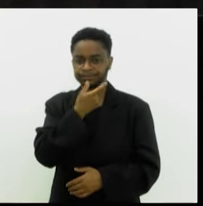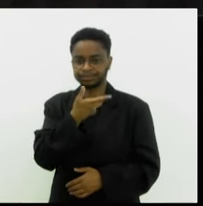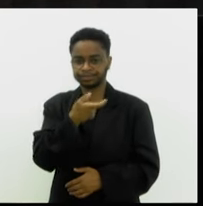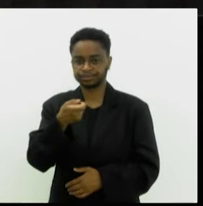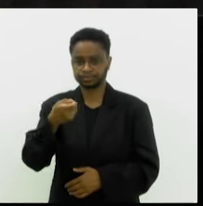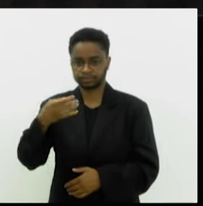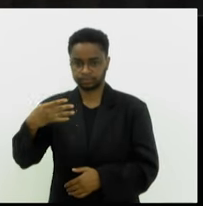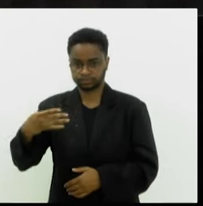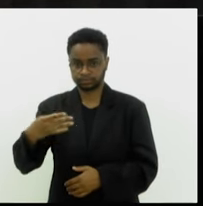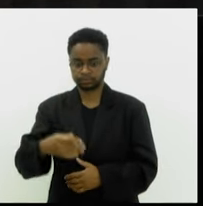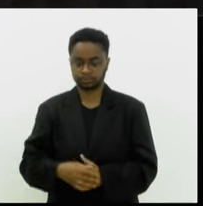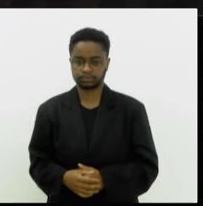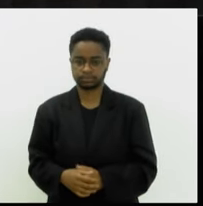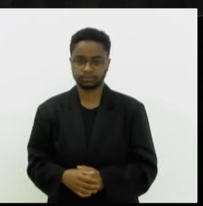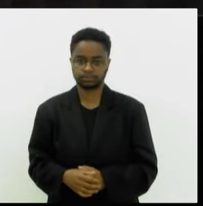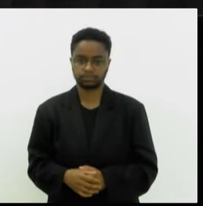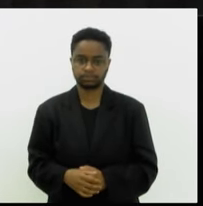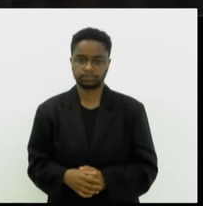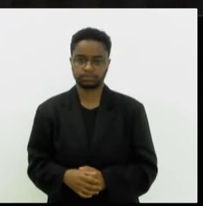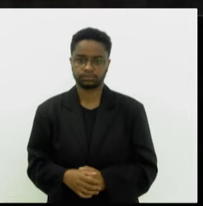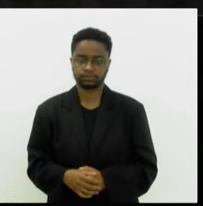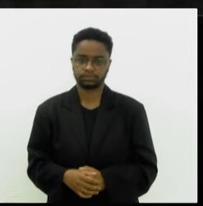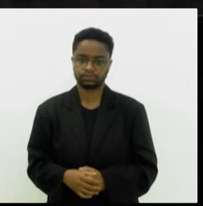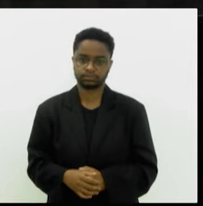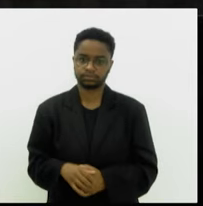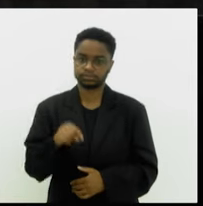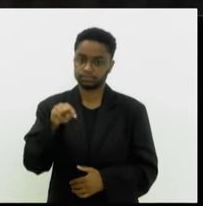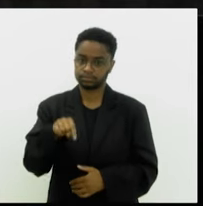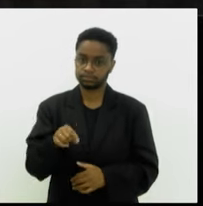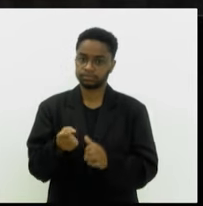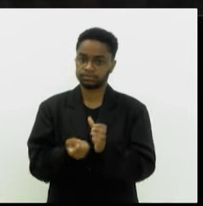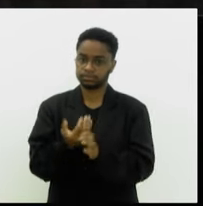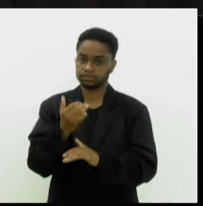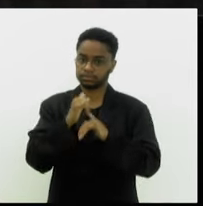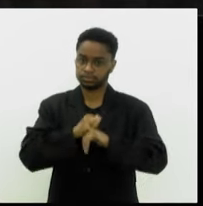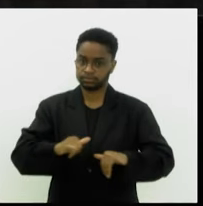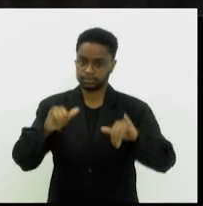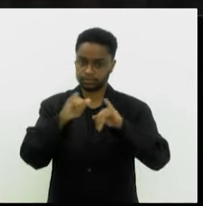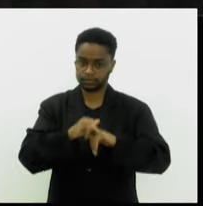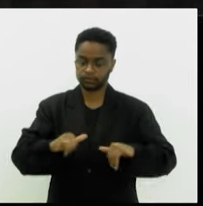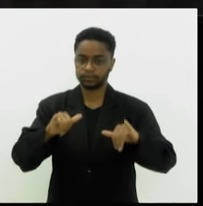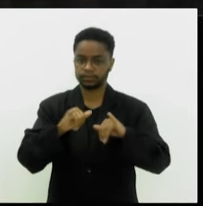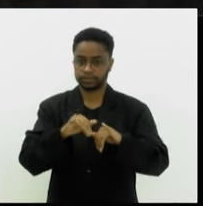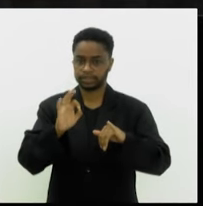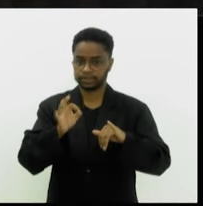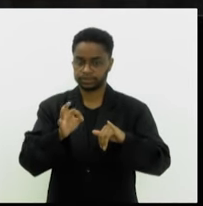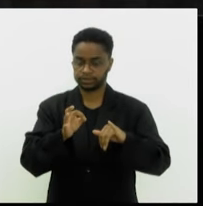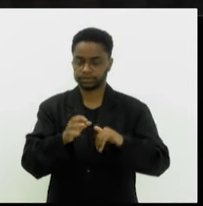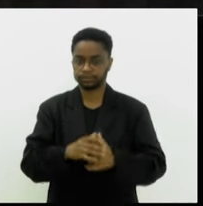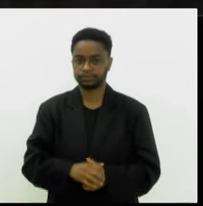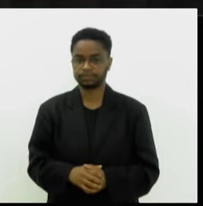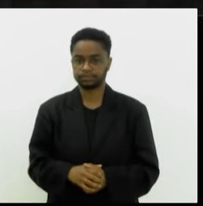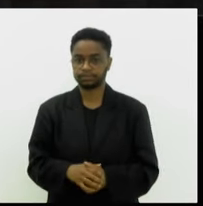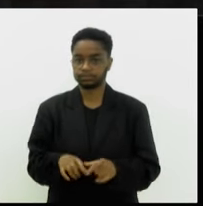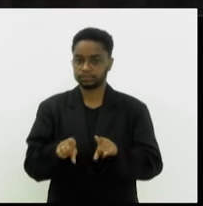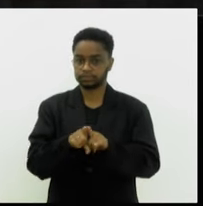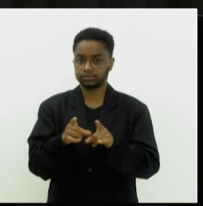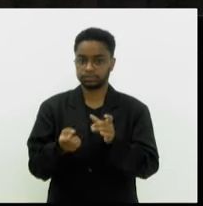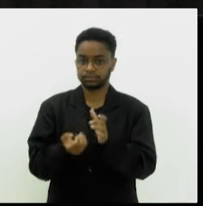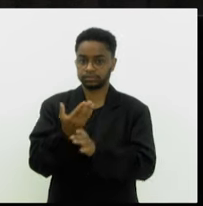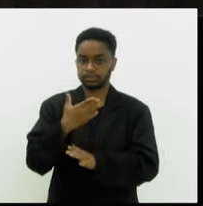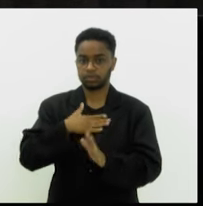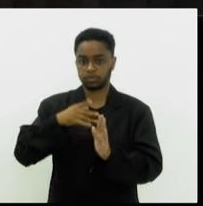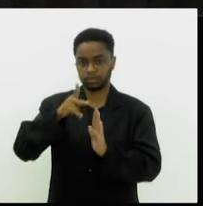2004, foi aqui estabelecida, foi divulgada, foi, né, se tornou, o meu projeto se tornou